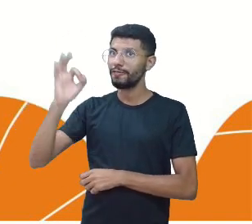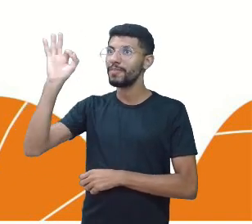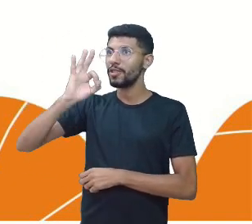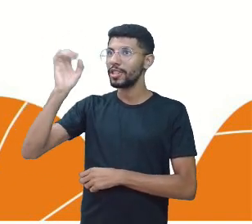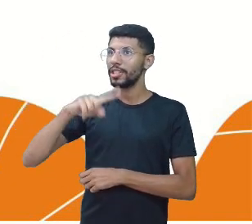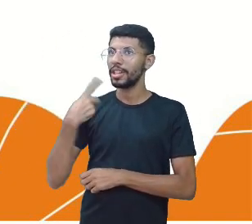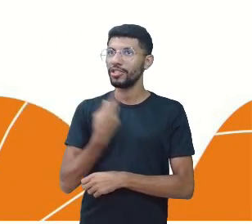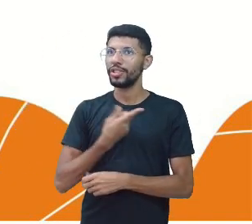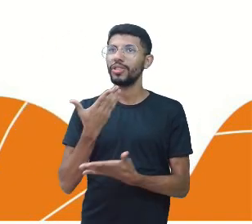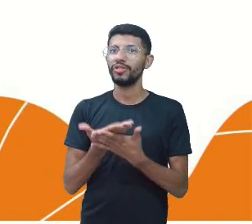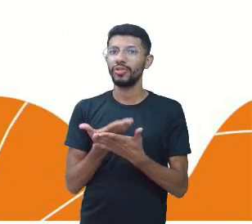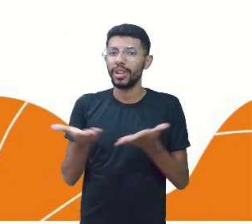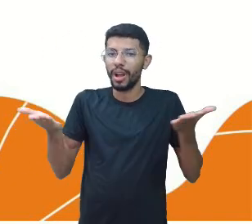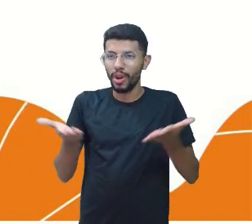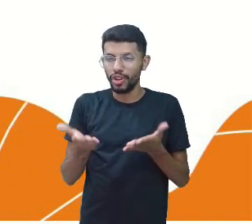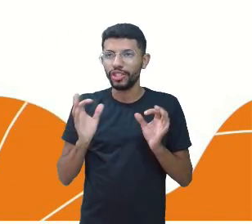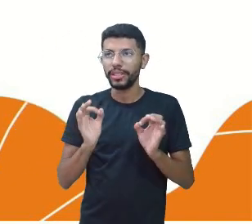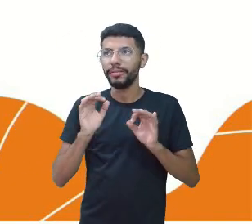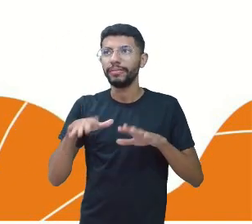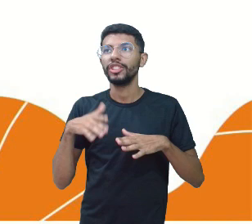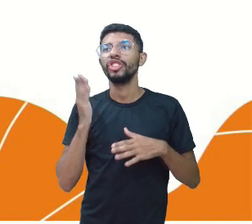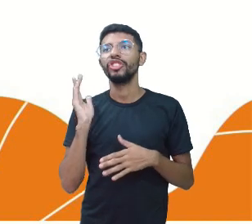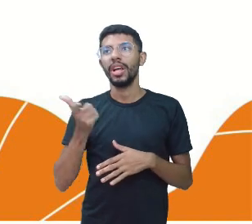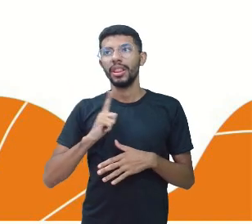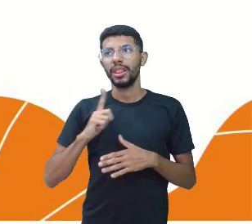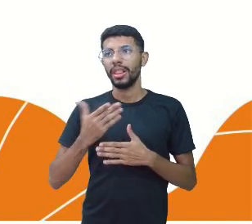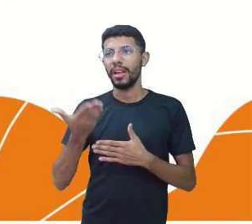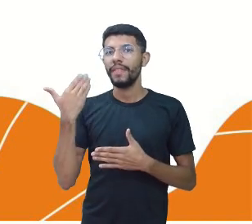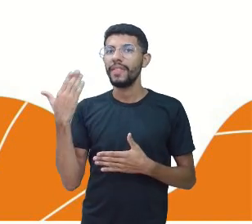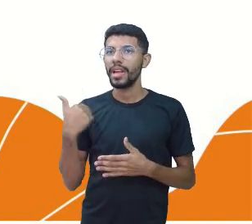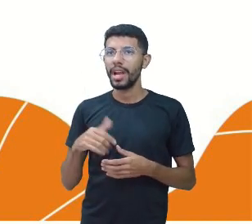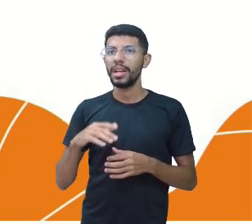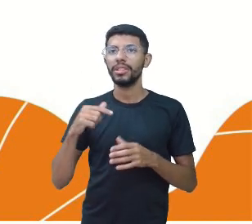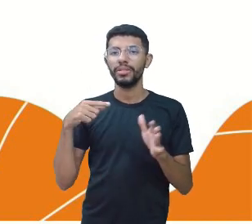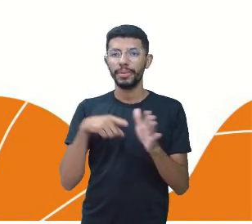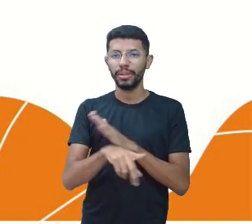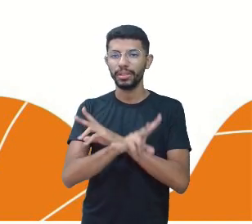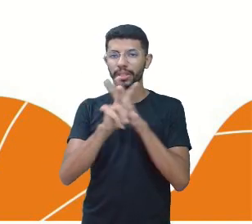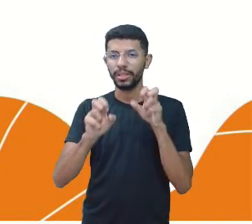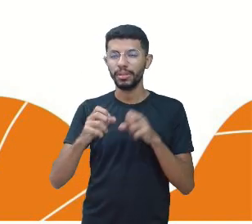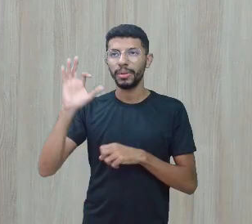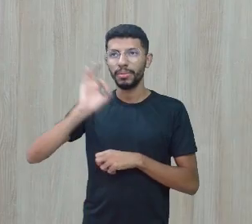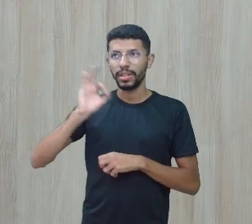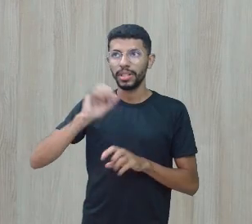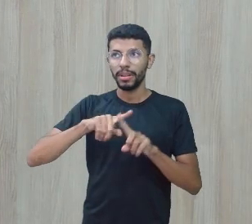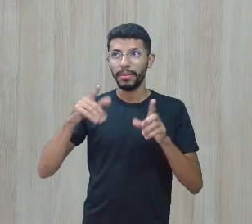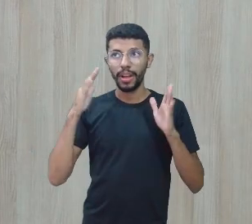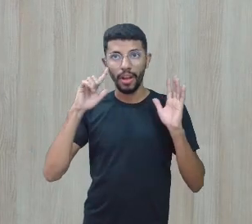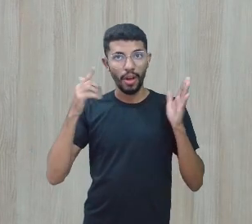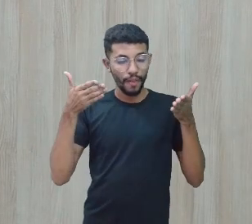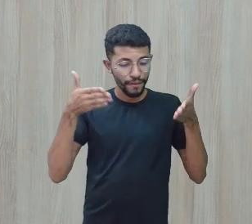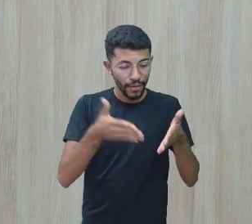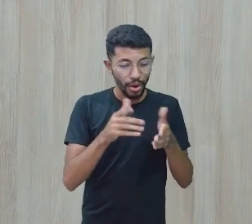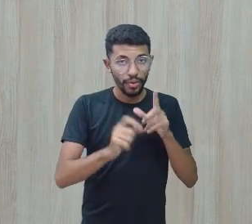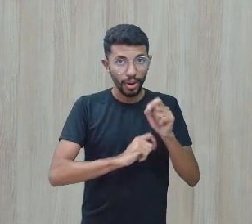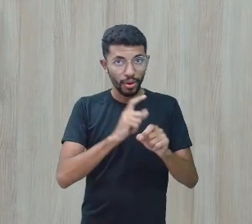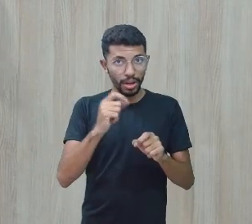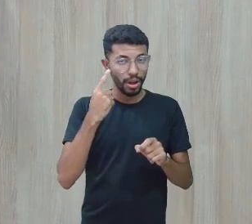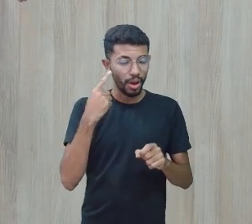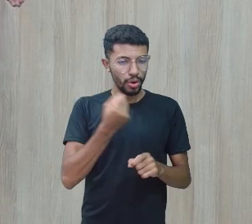porcentagem na aula de hoje. Nós já tivemos uma questão aqui que falou sobre porcentagem, mas o foco foi transformar um